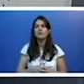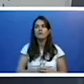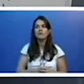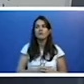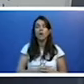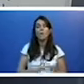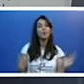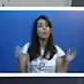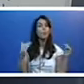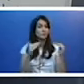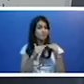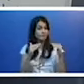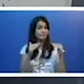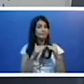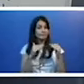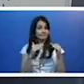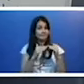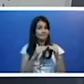proporcionalidade,